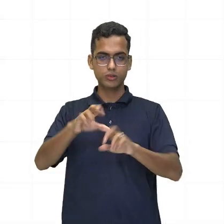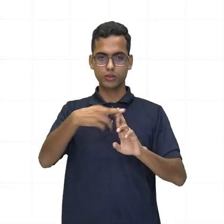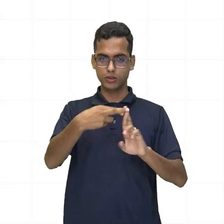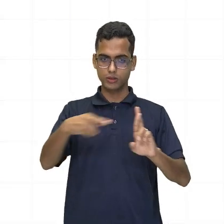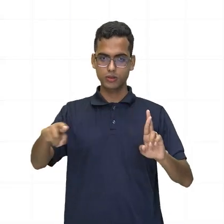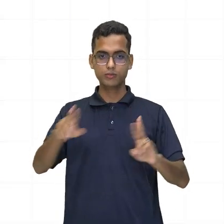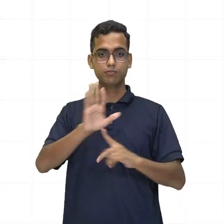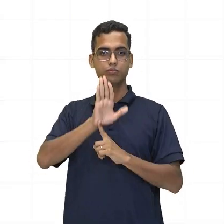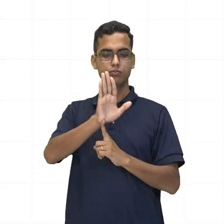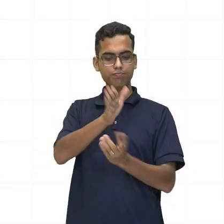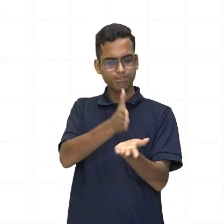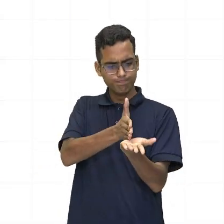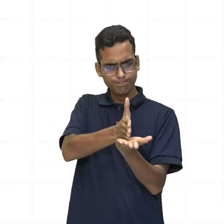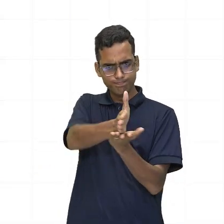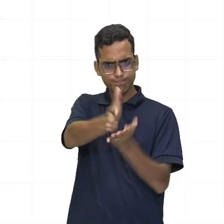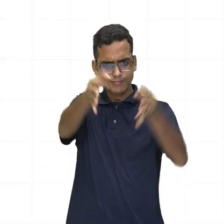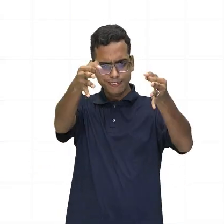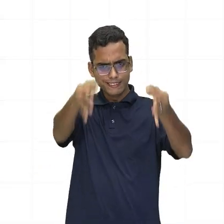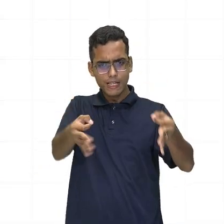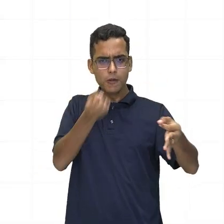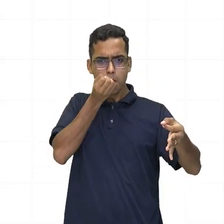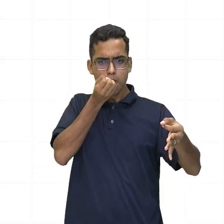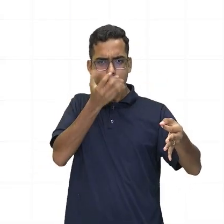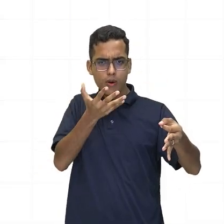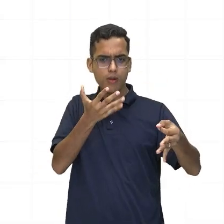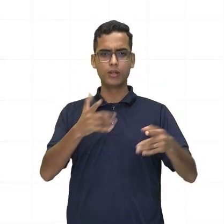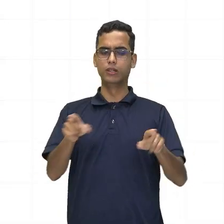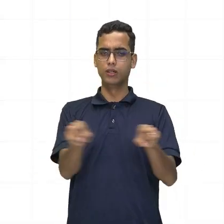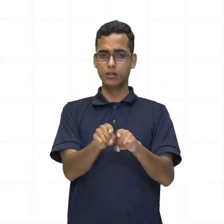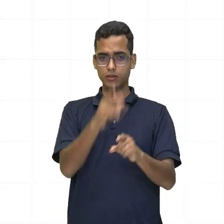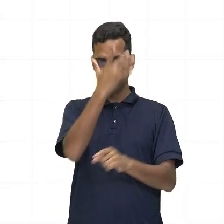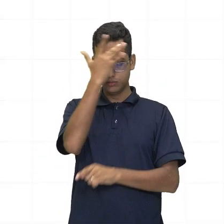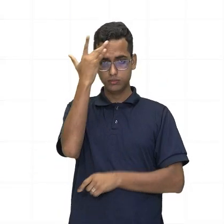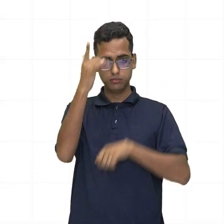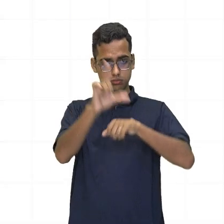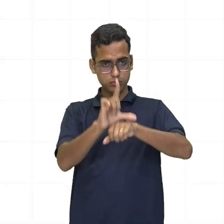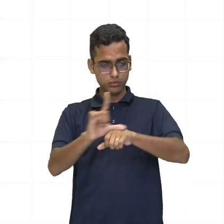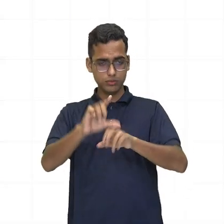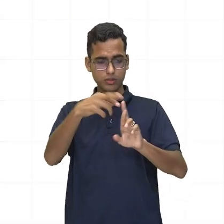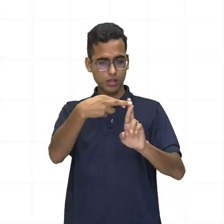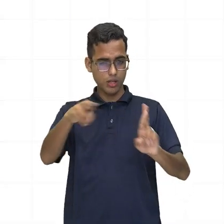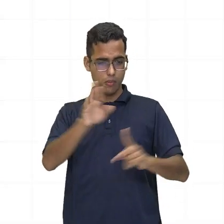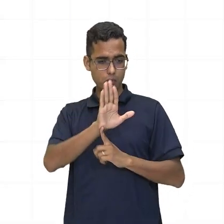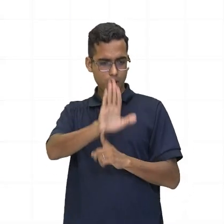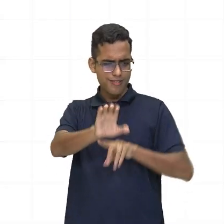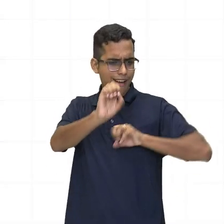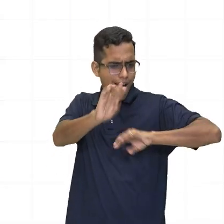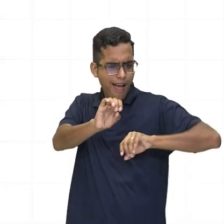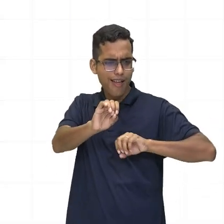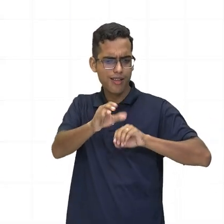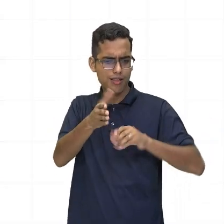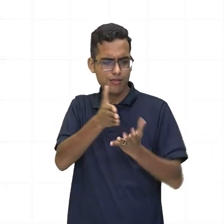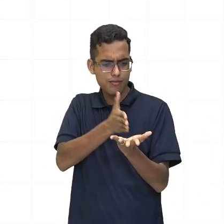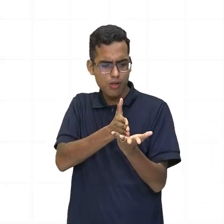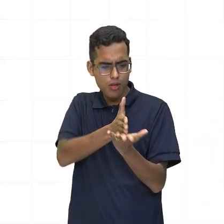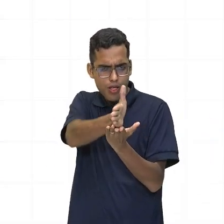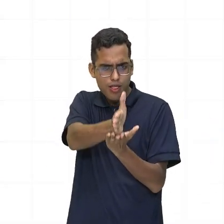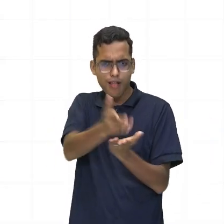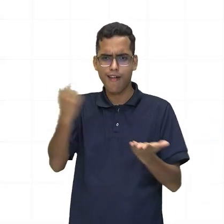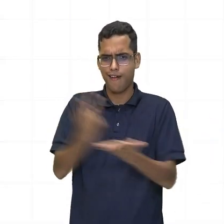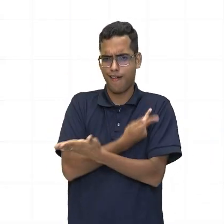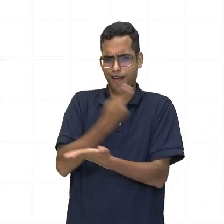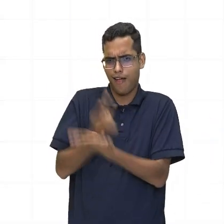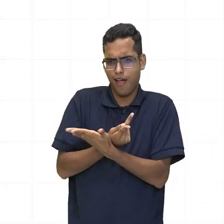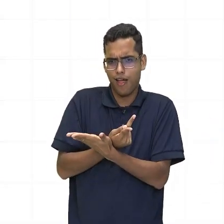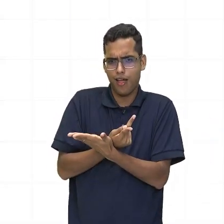bons caminhos. O líder religioso, ele nunca indica um caminho errado, um caminho torto. Olha, nós vamos praticar o mal aqui, mas com o intuito